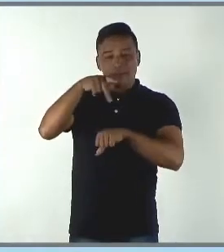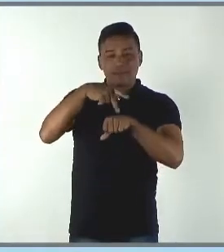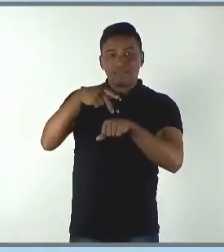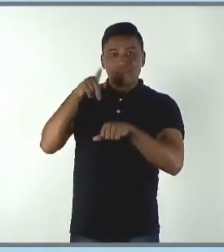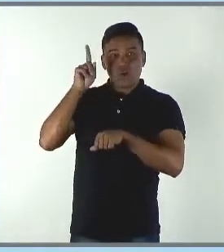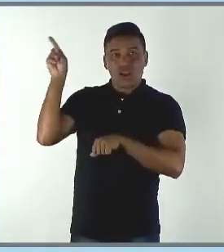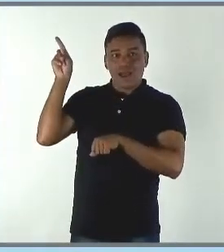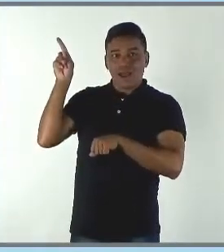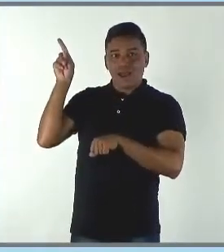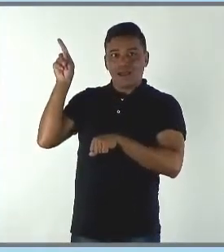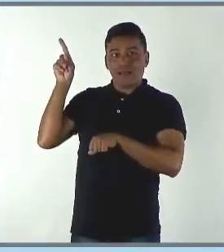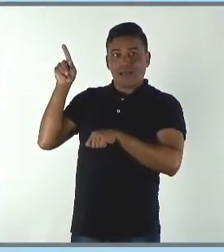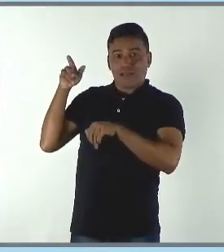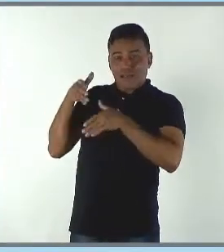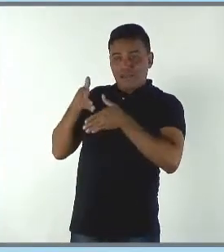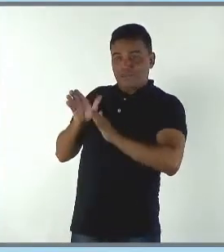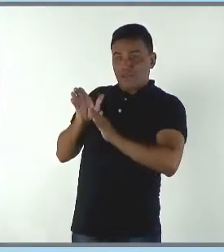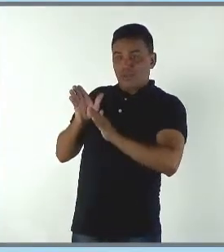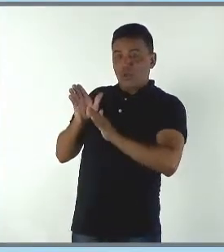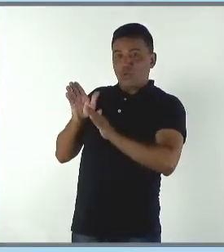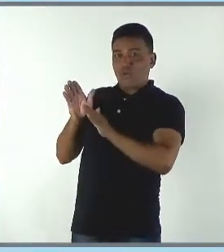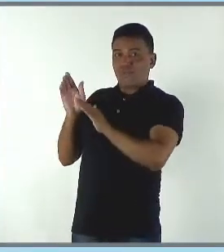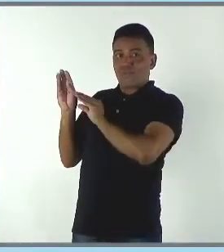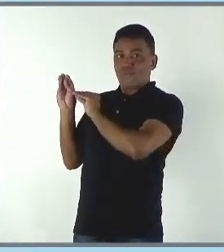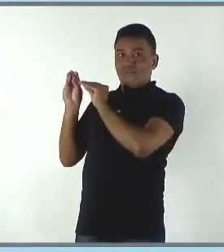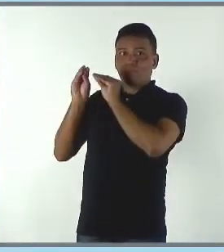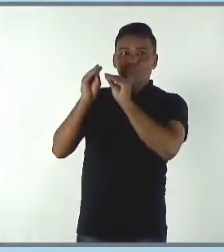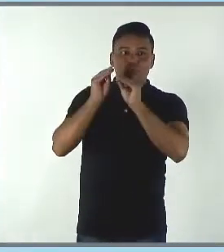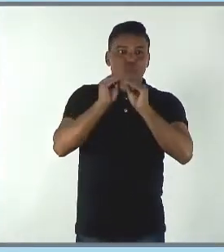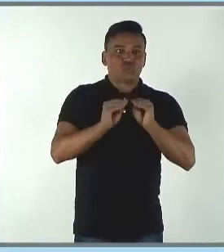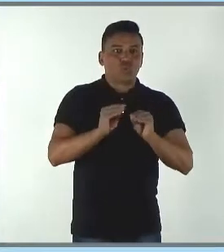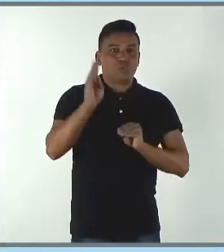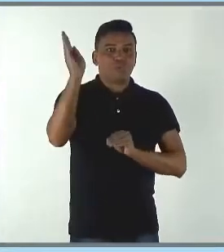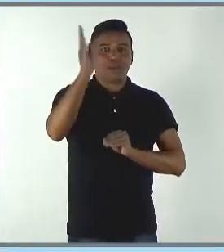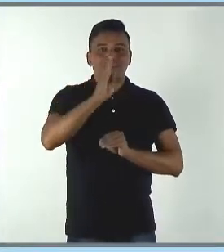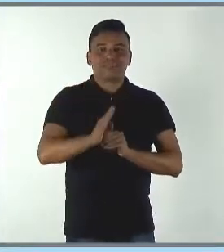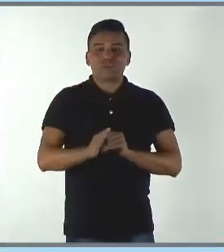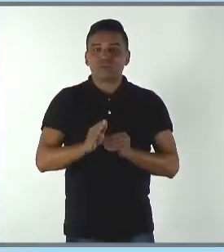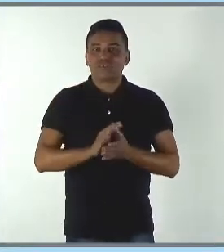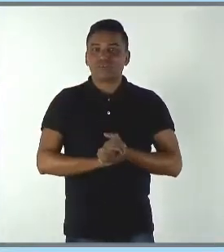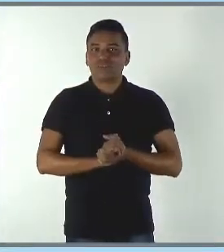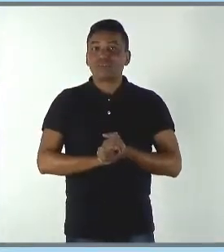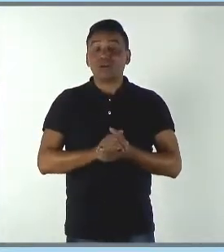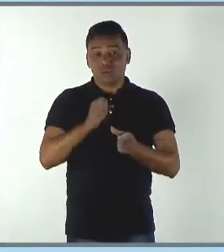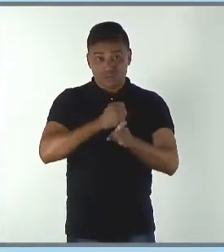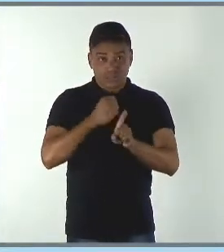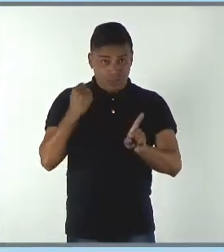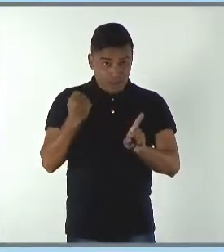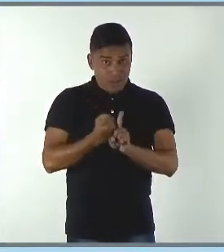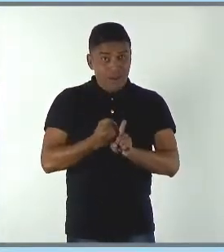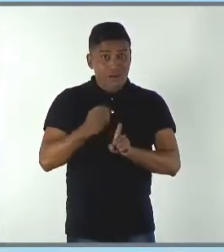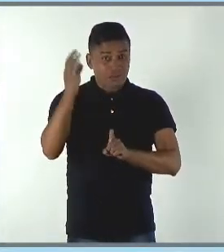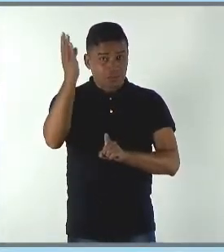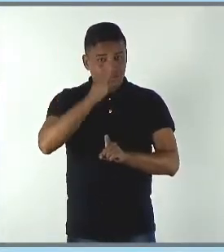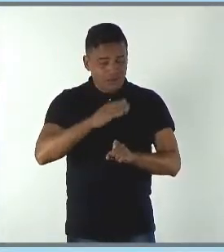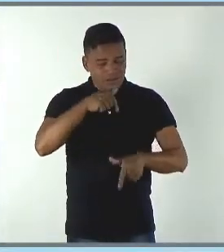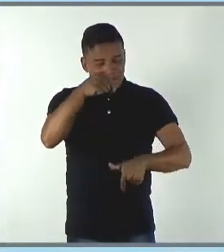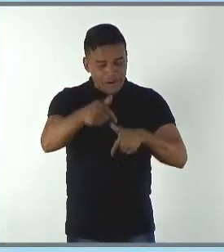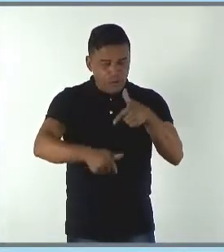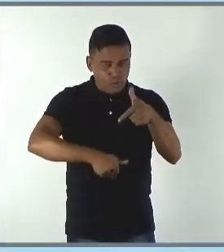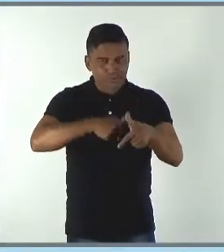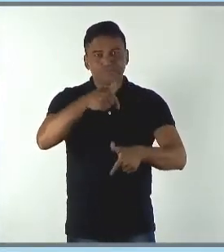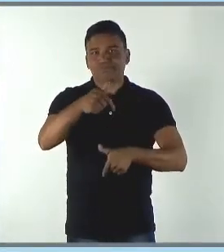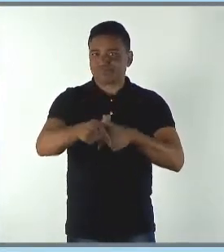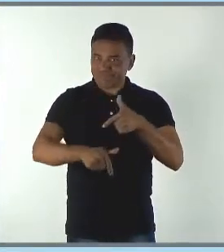mostra o quê? Dois pontos. A sociedade brasileira trabalhou, dependeu, né,